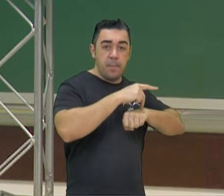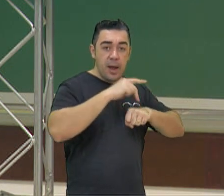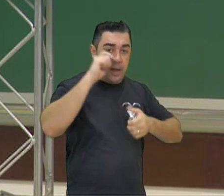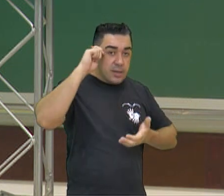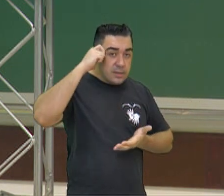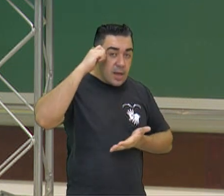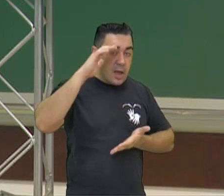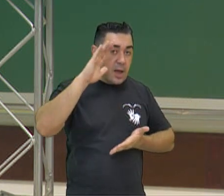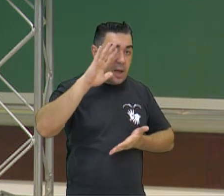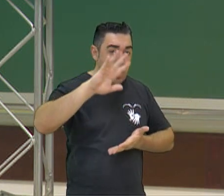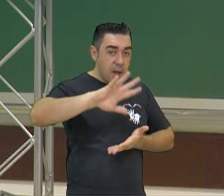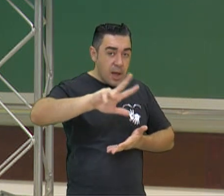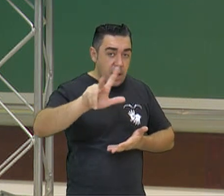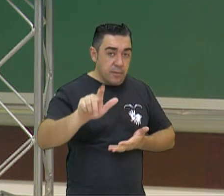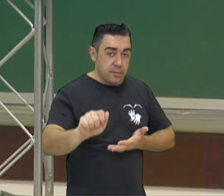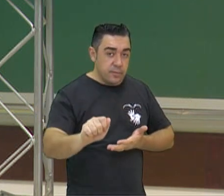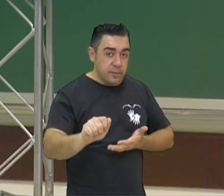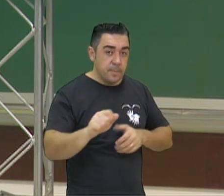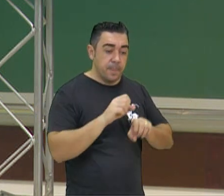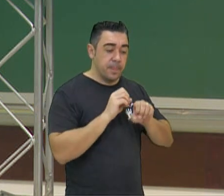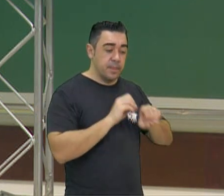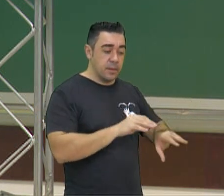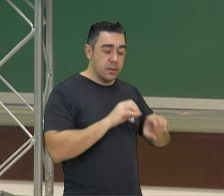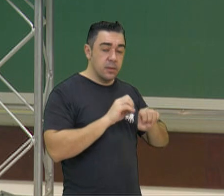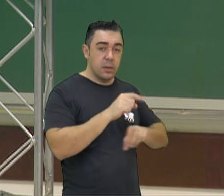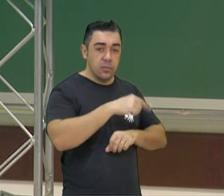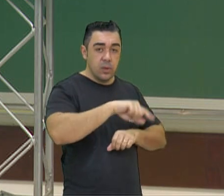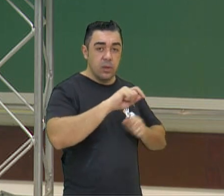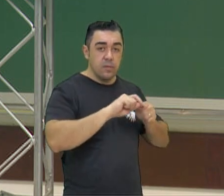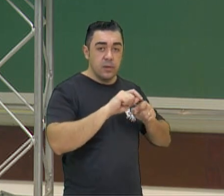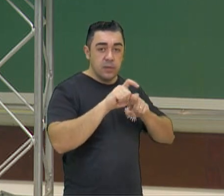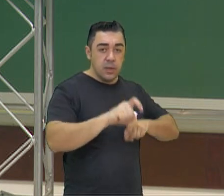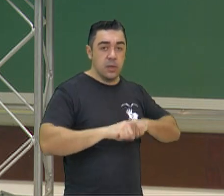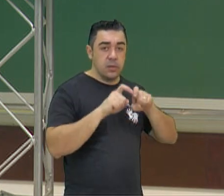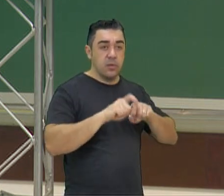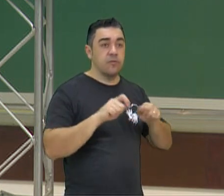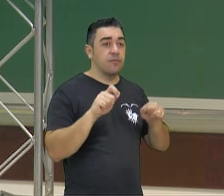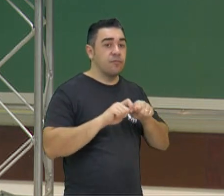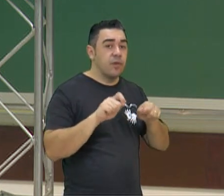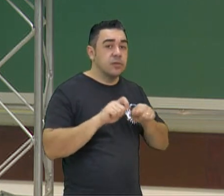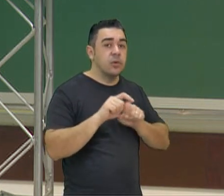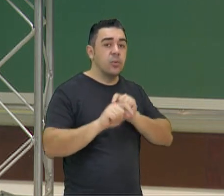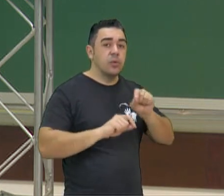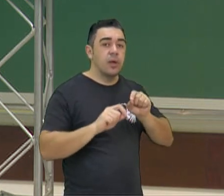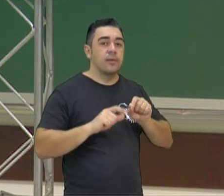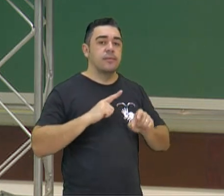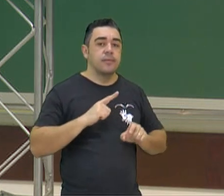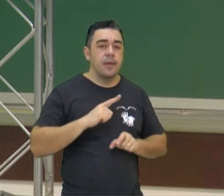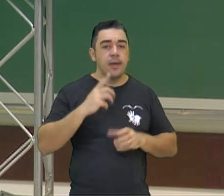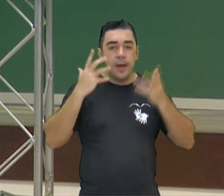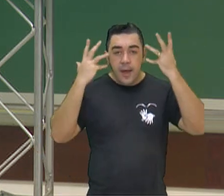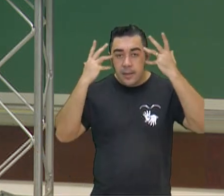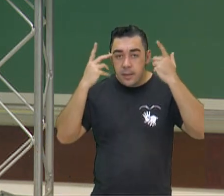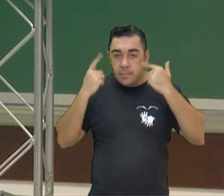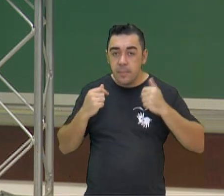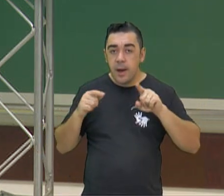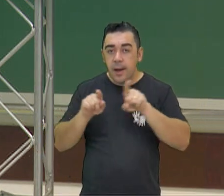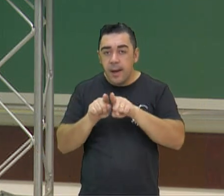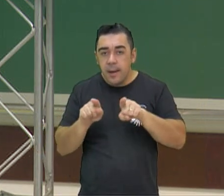fazer agricultura de uma maneira intensiva, a criar animais para produzir